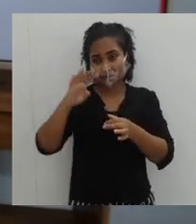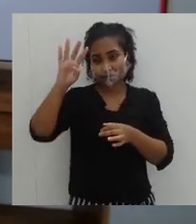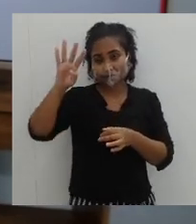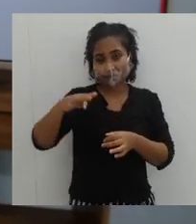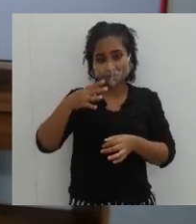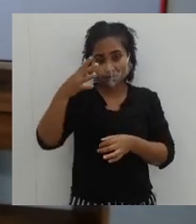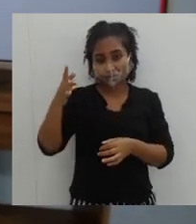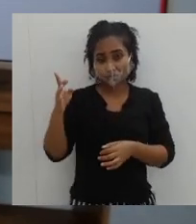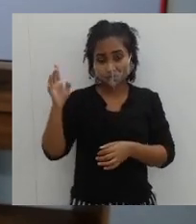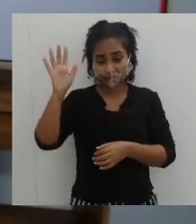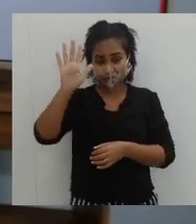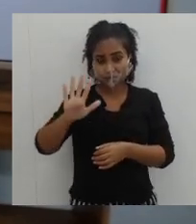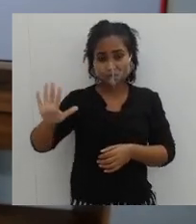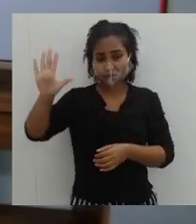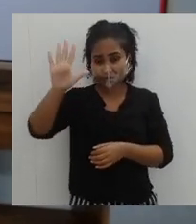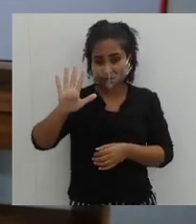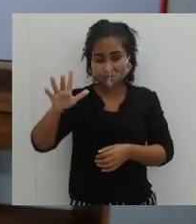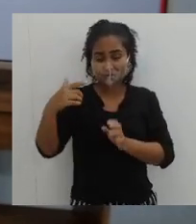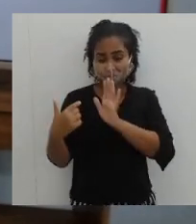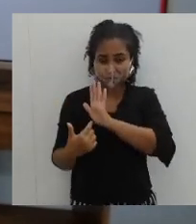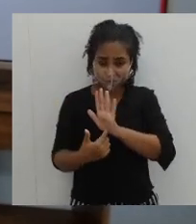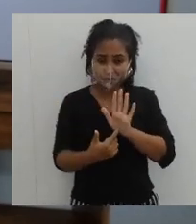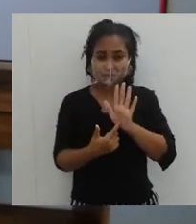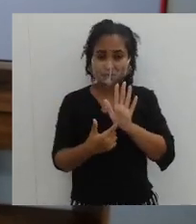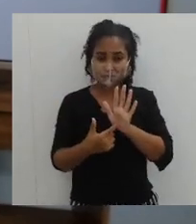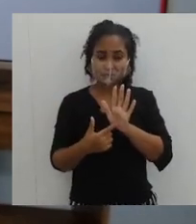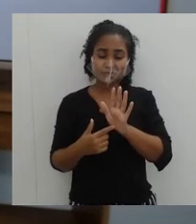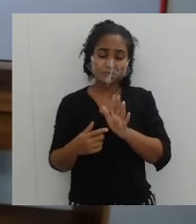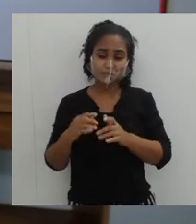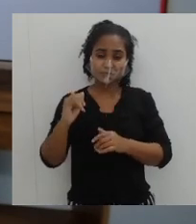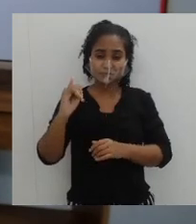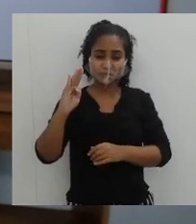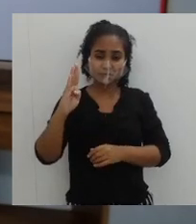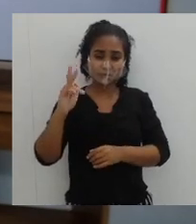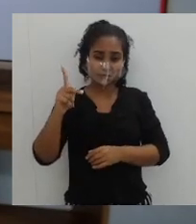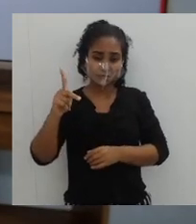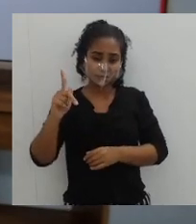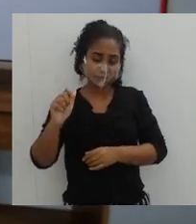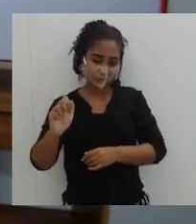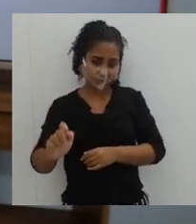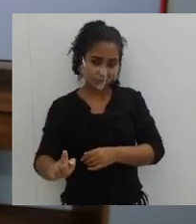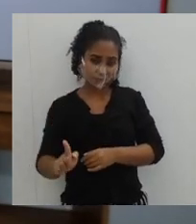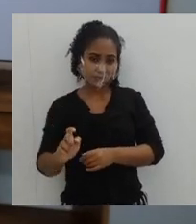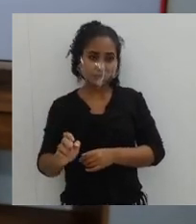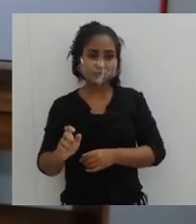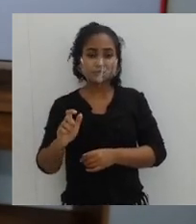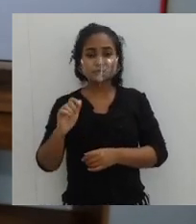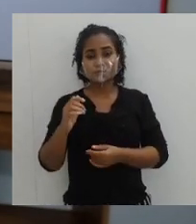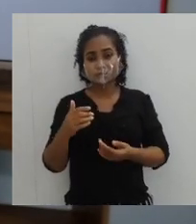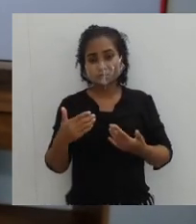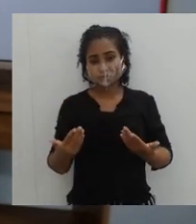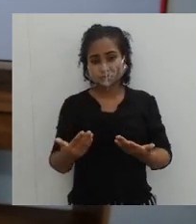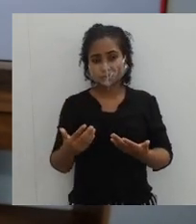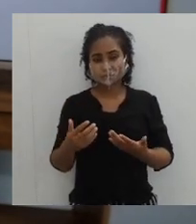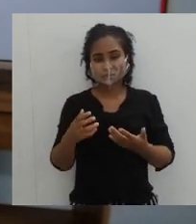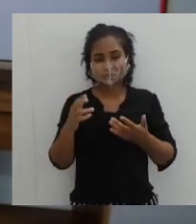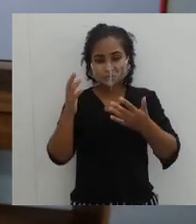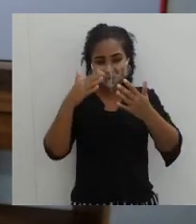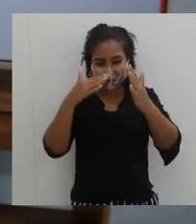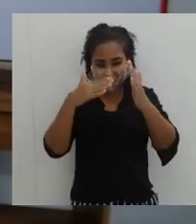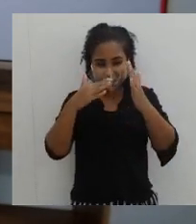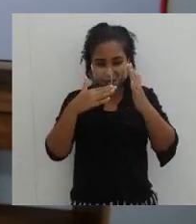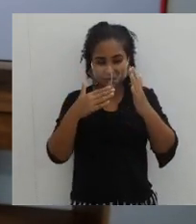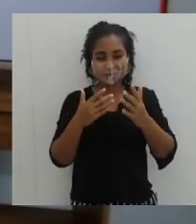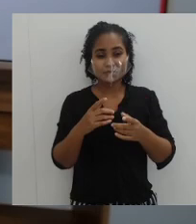é um mapa que fortalece, tá? De acordo com o IBGE, essas áreas todas aí, achurada, né? Toda